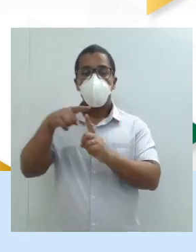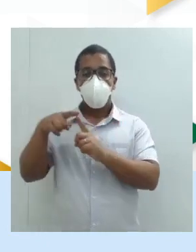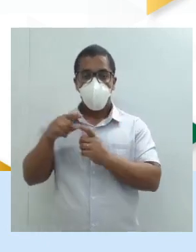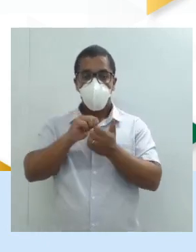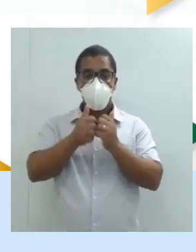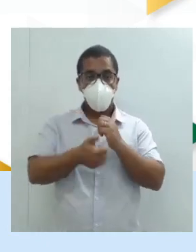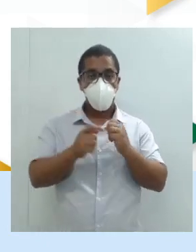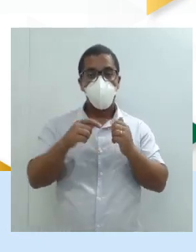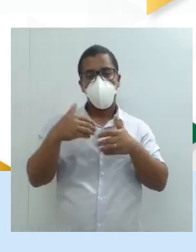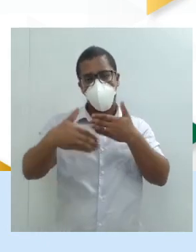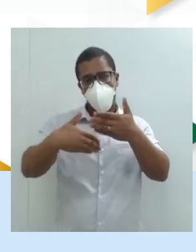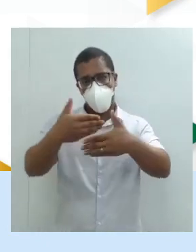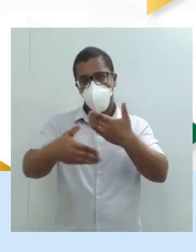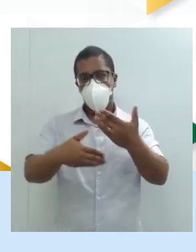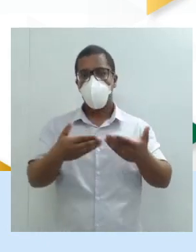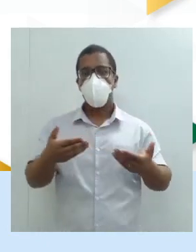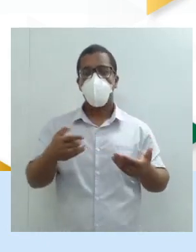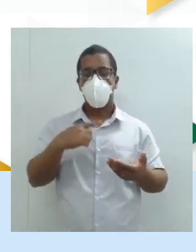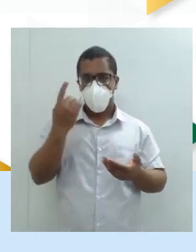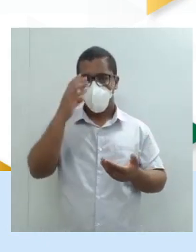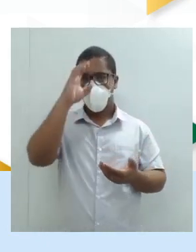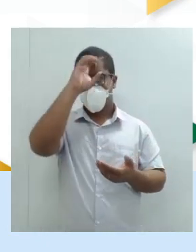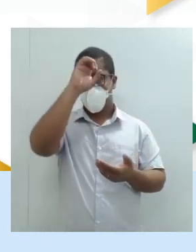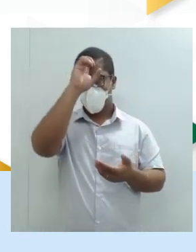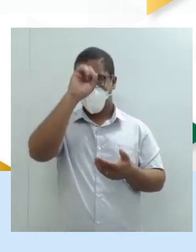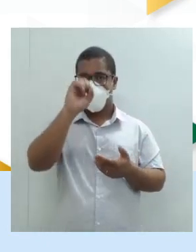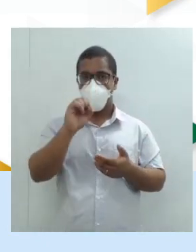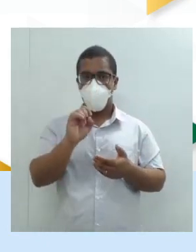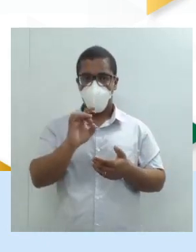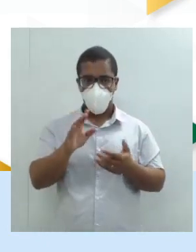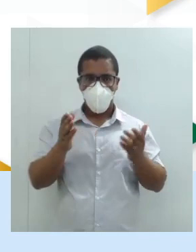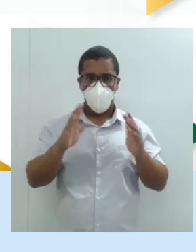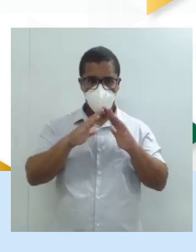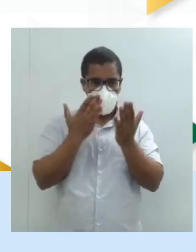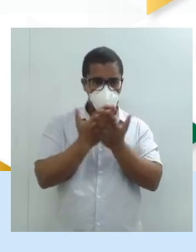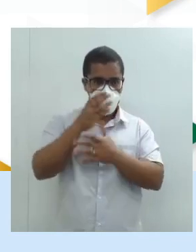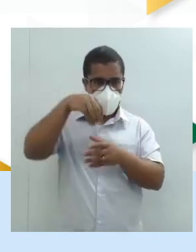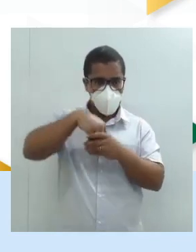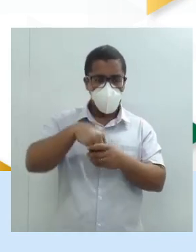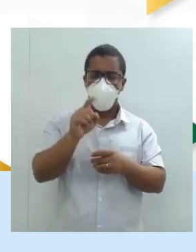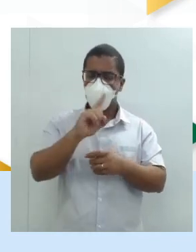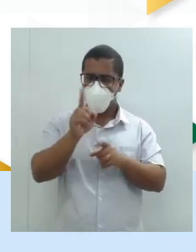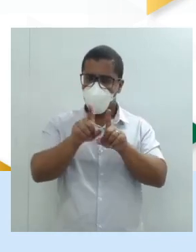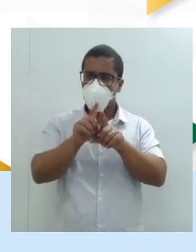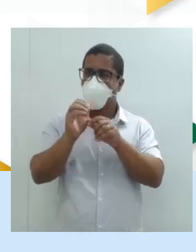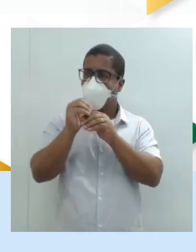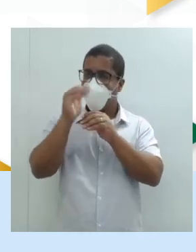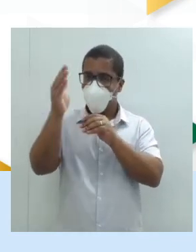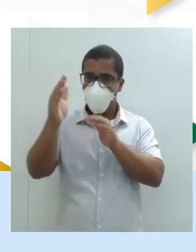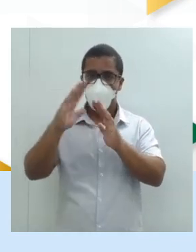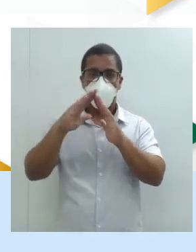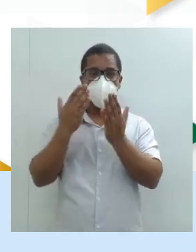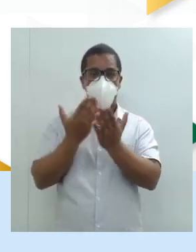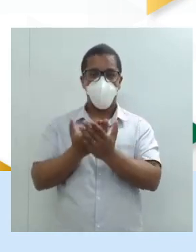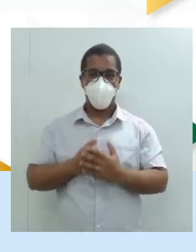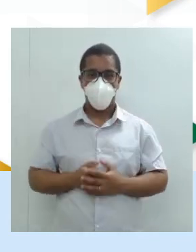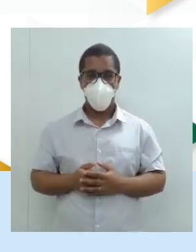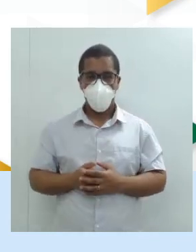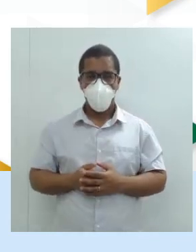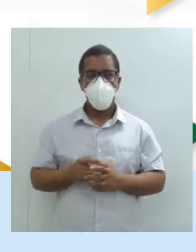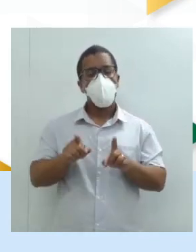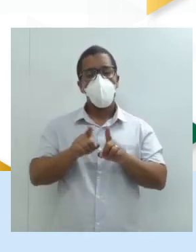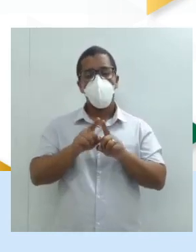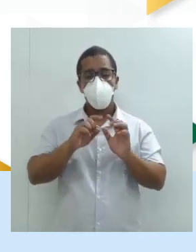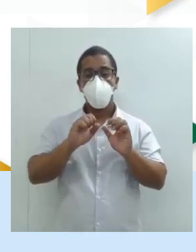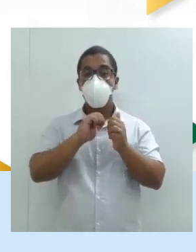conhecer ao longo da nossa jornada, não somente na escola, mas também fora da escola. E os esportes coletivos